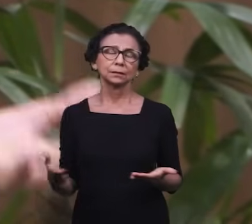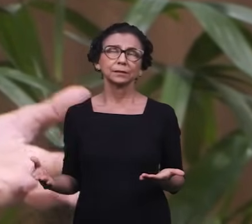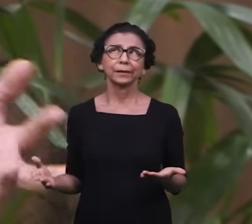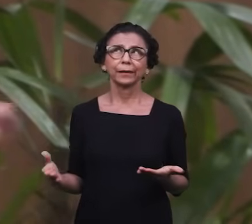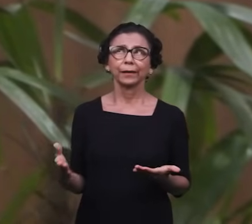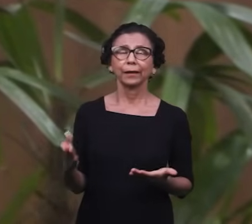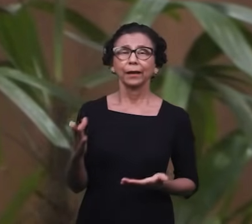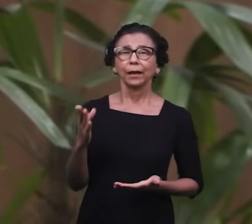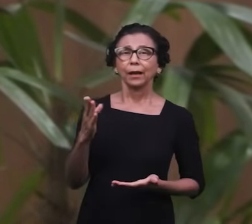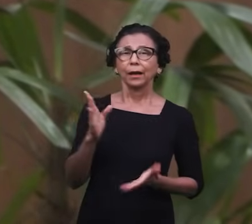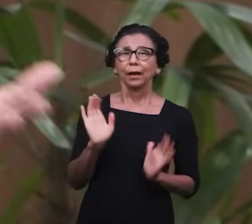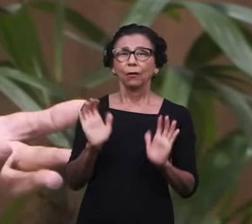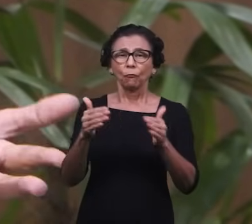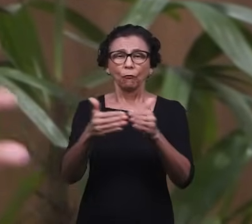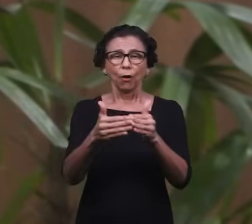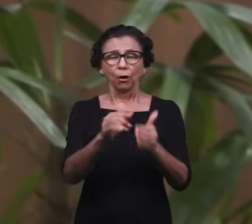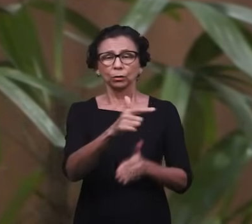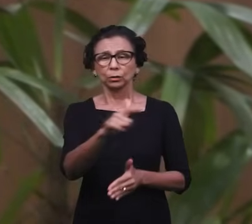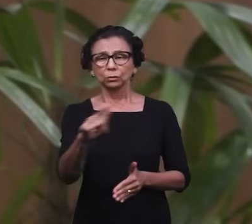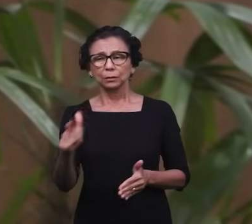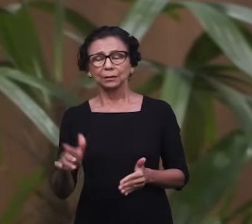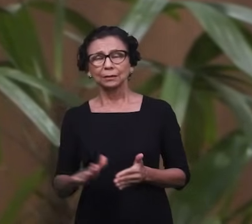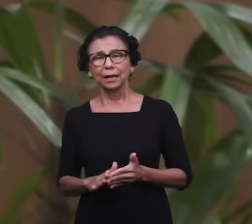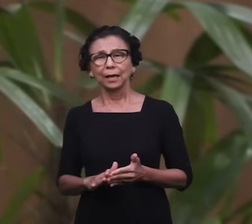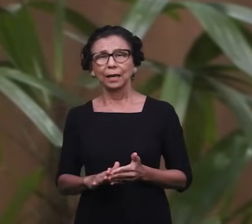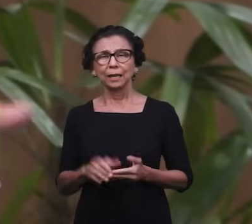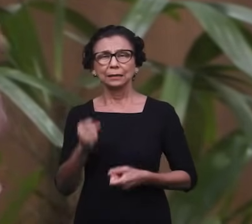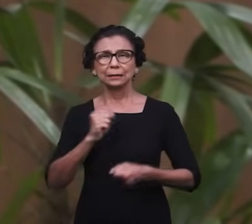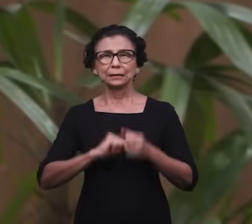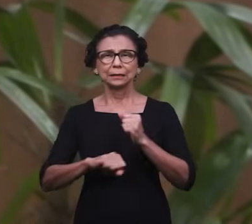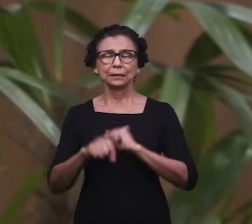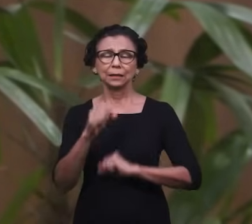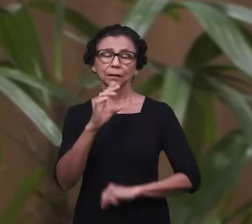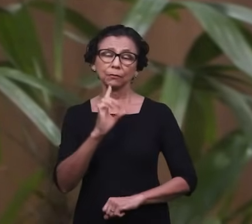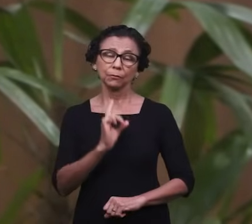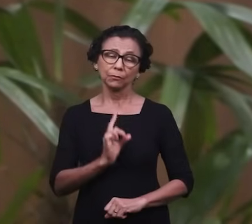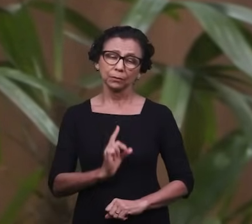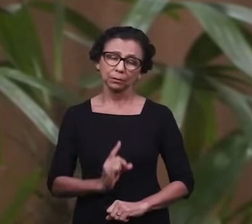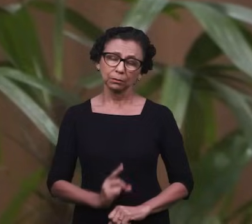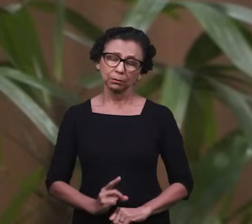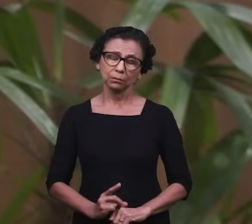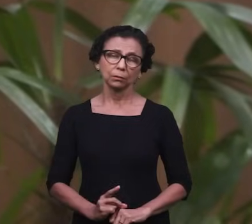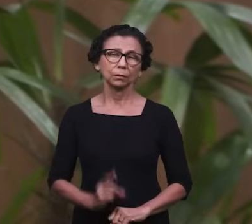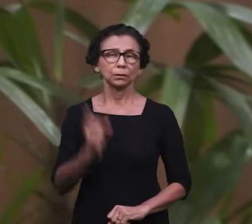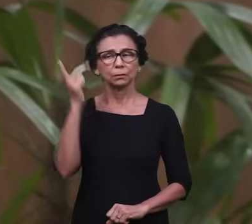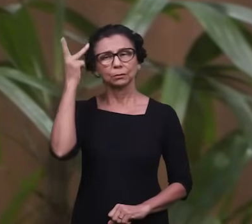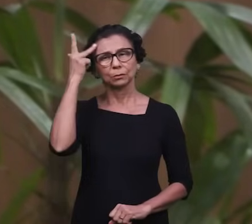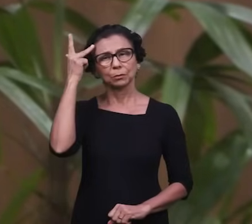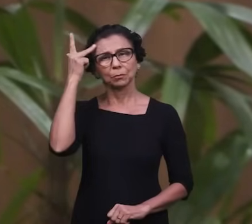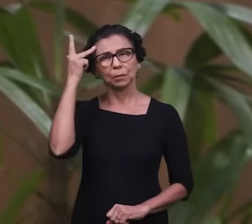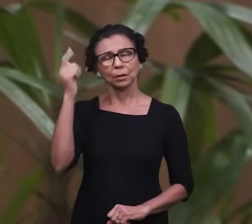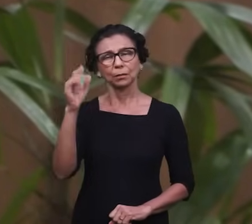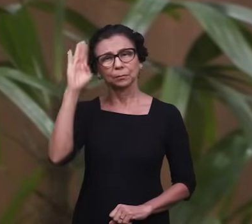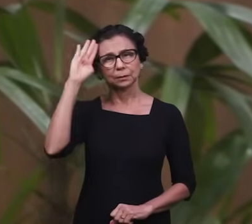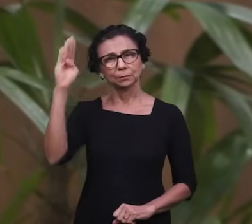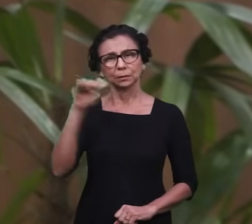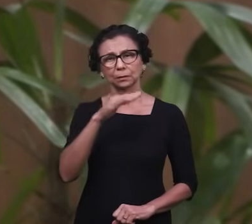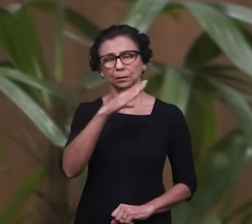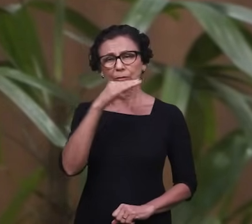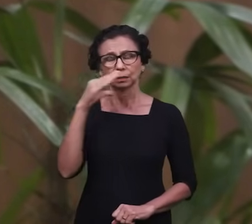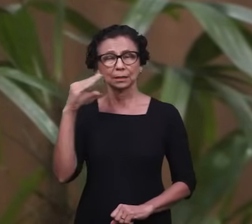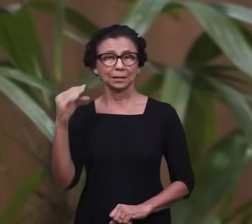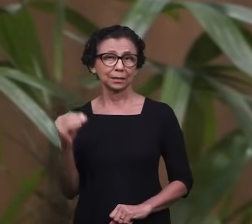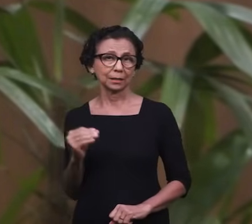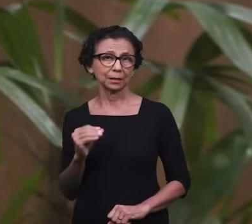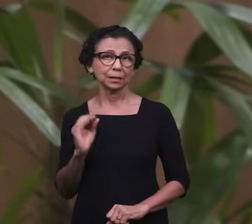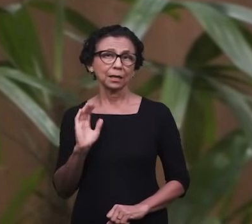ter ansiedade, depressão, é muito frequente, principalmente na adolescência, é interessante observar, porque já é um